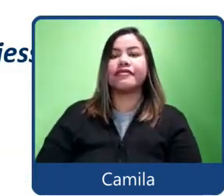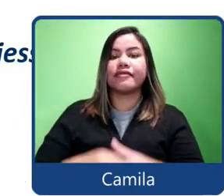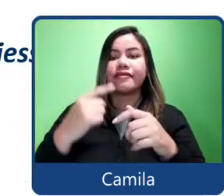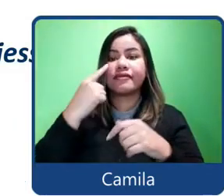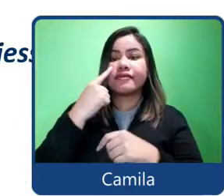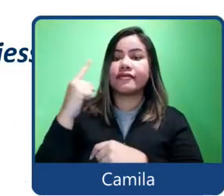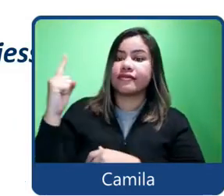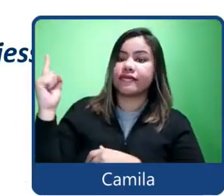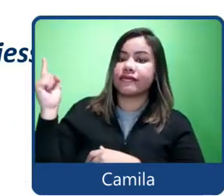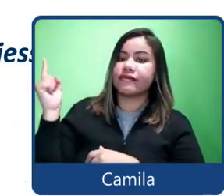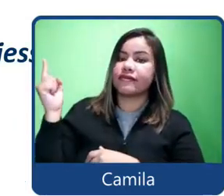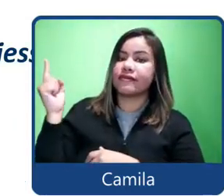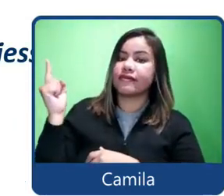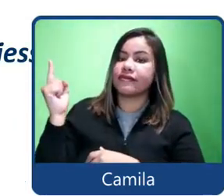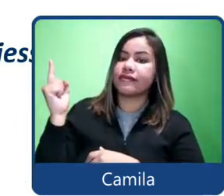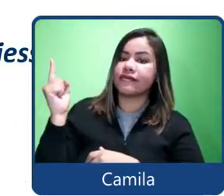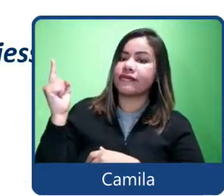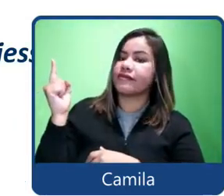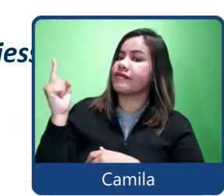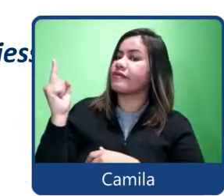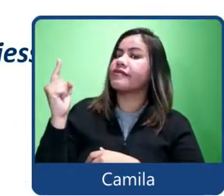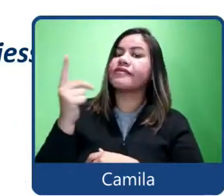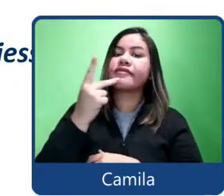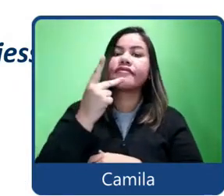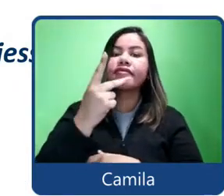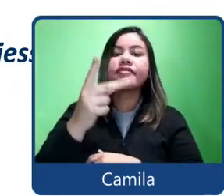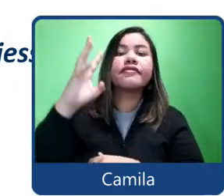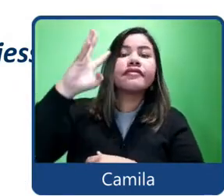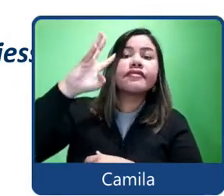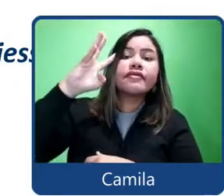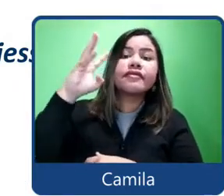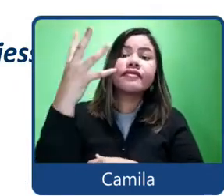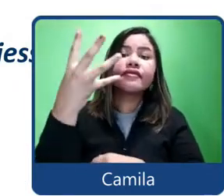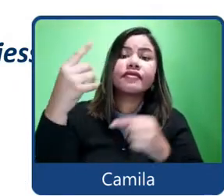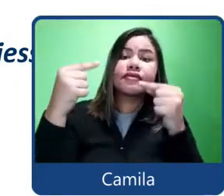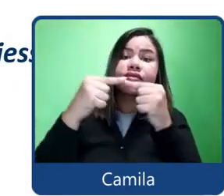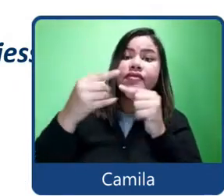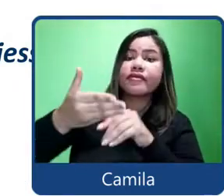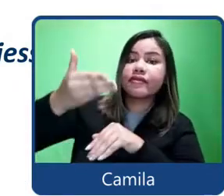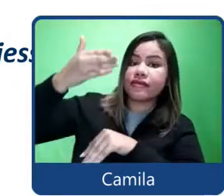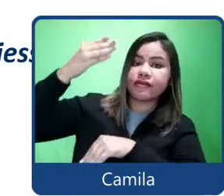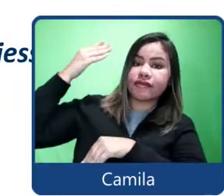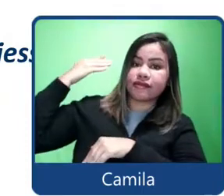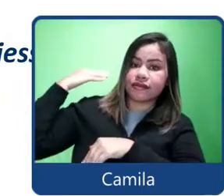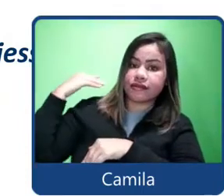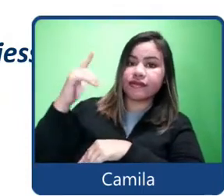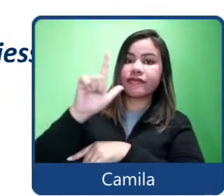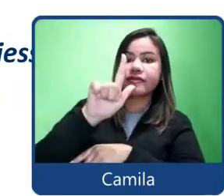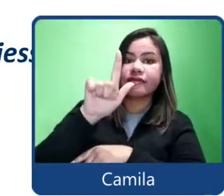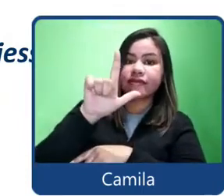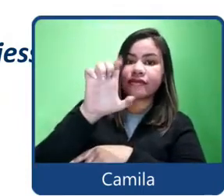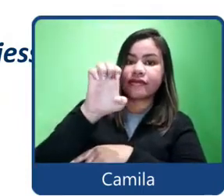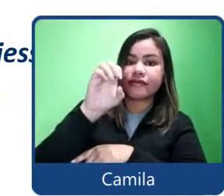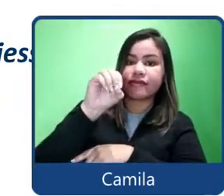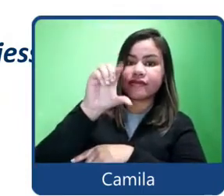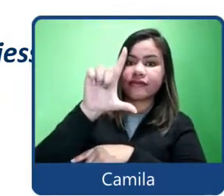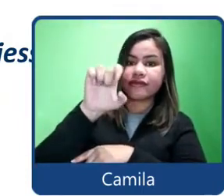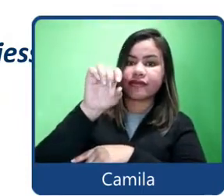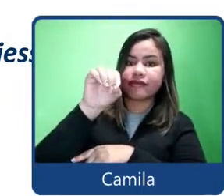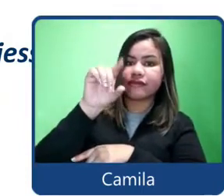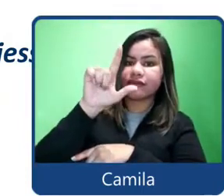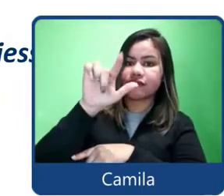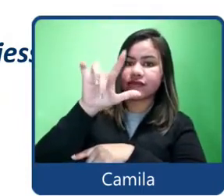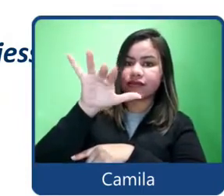eu vou tratar das mudanças climáticas do passado geológico e os limiares críticos do sistema